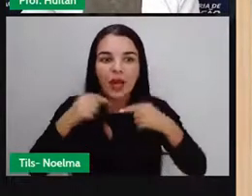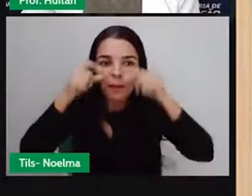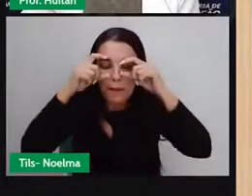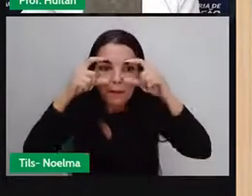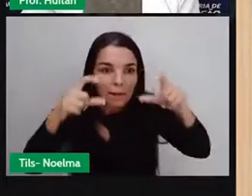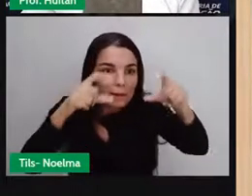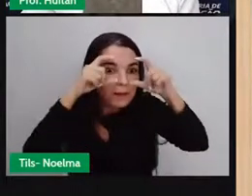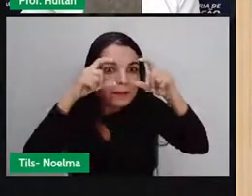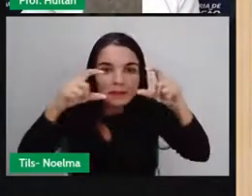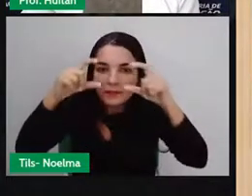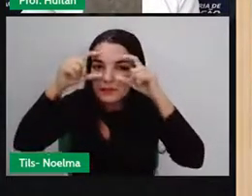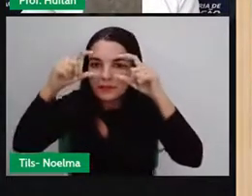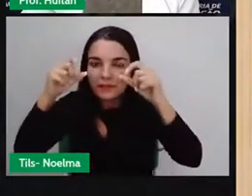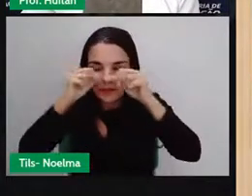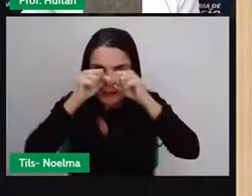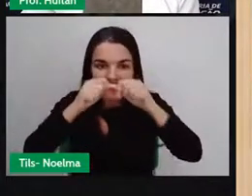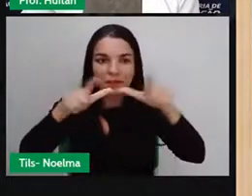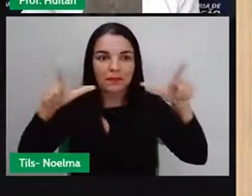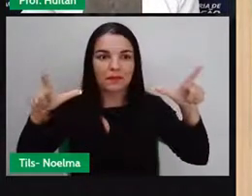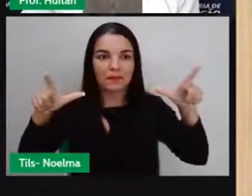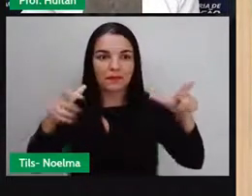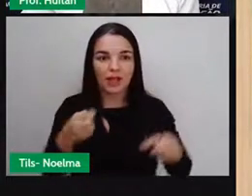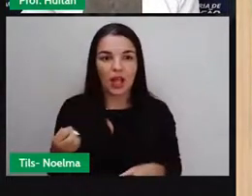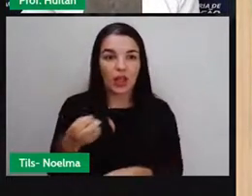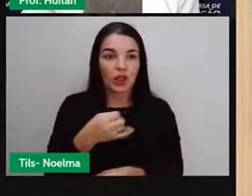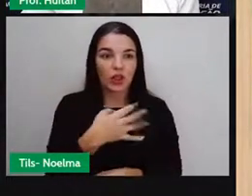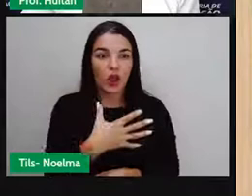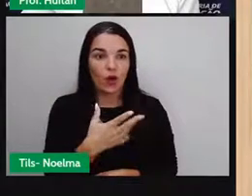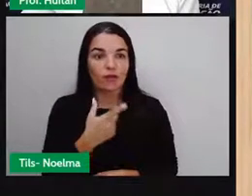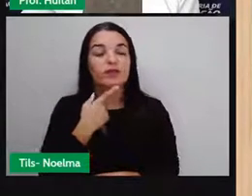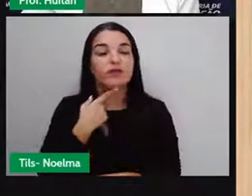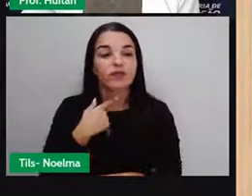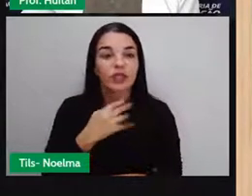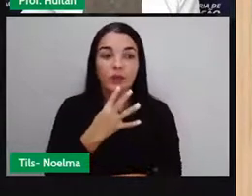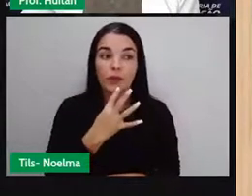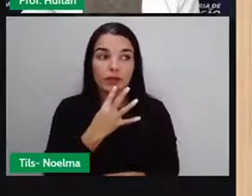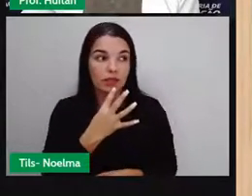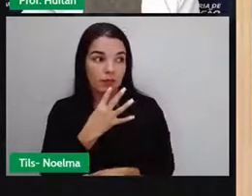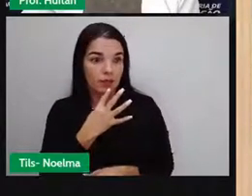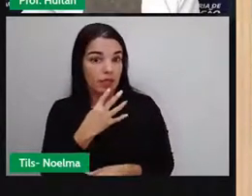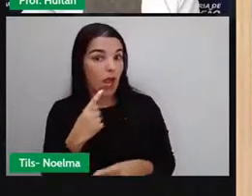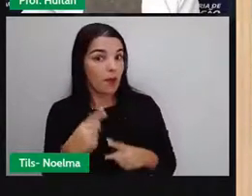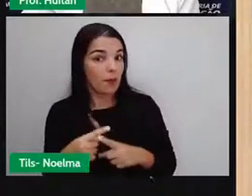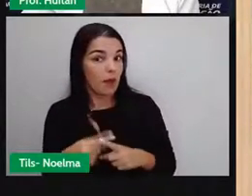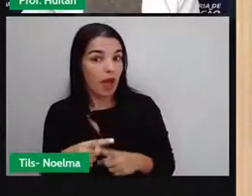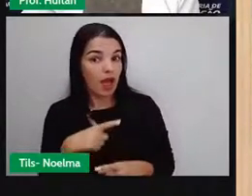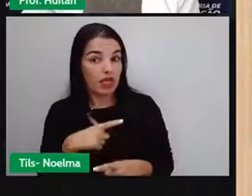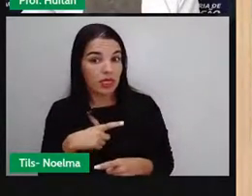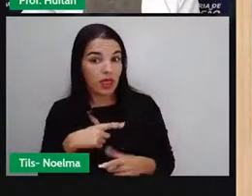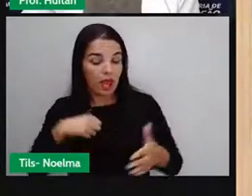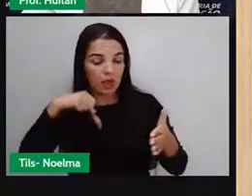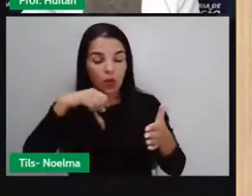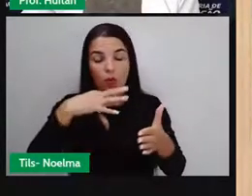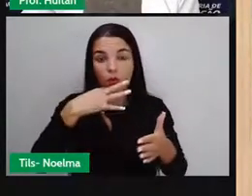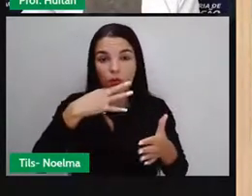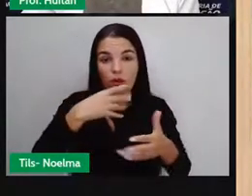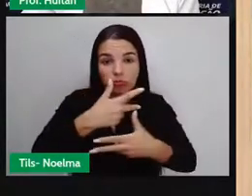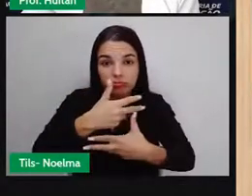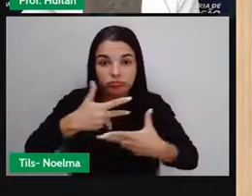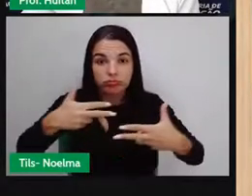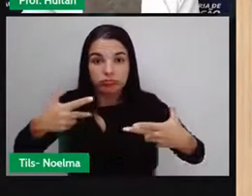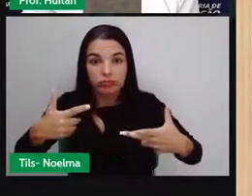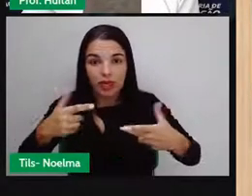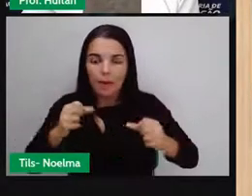despertar novos interesses. Para conhecer grandes e incríveis personagens, sejam eles reais